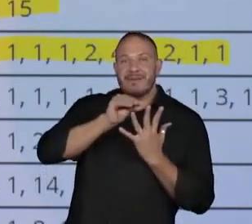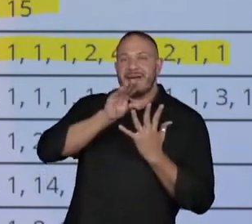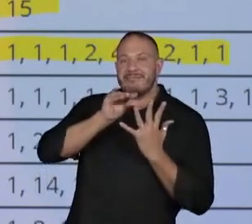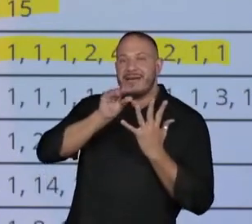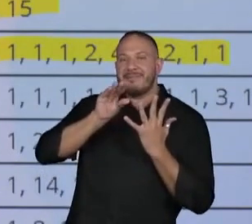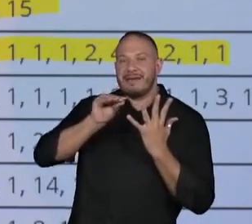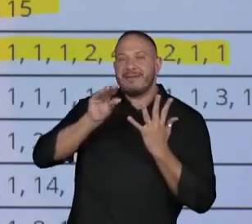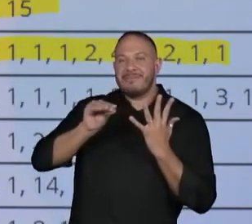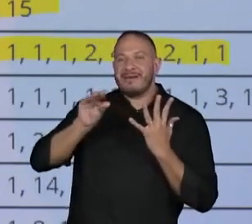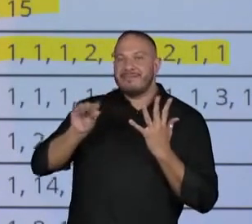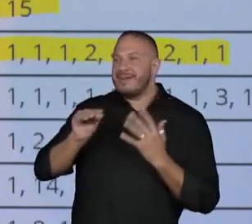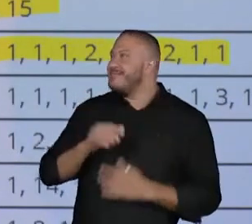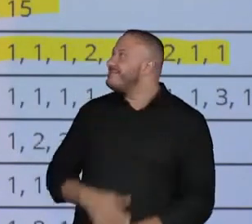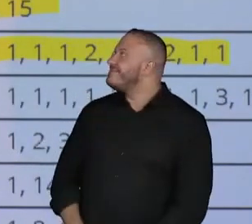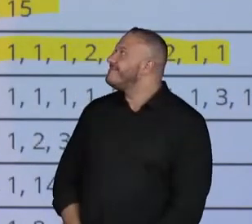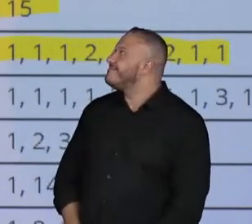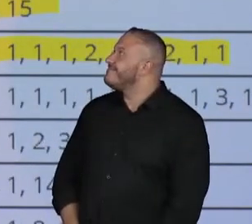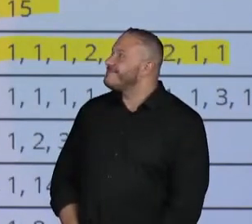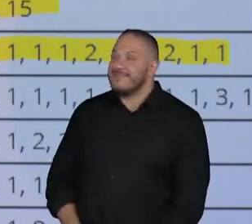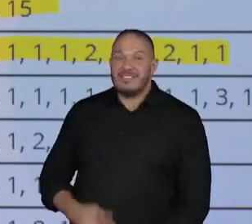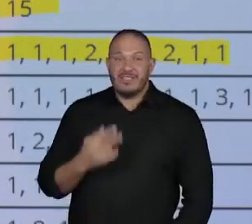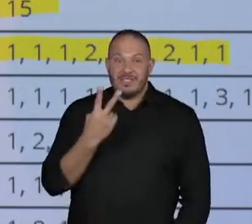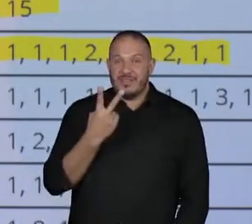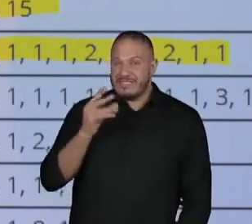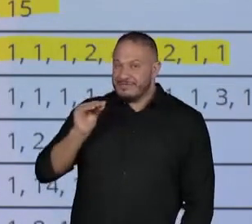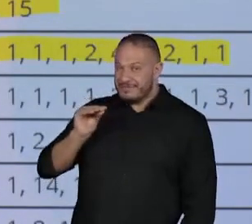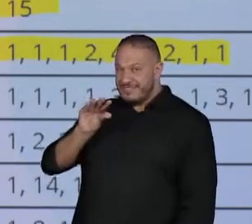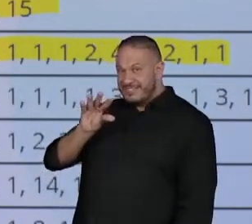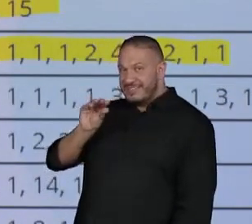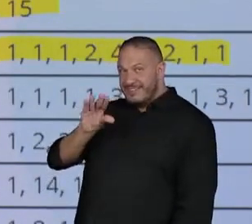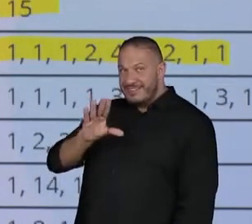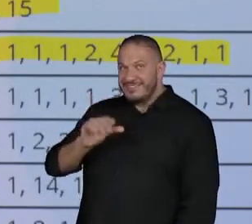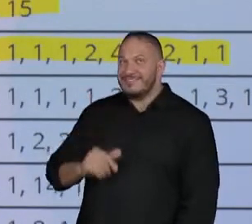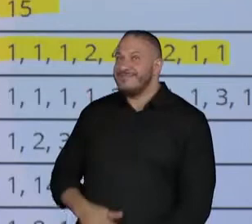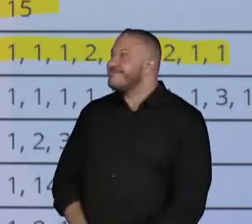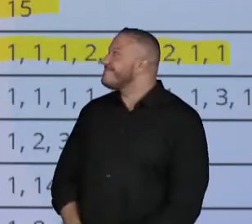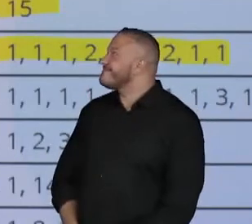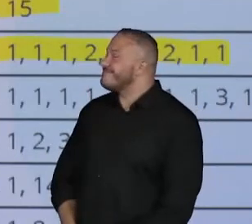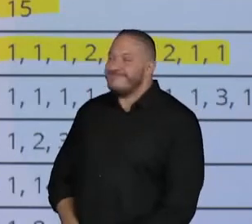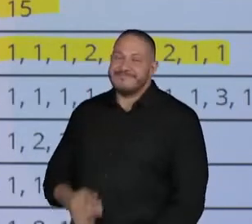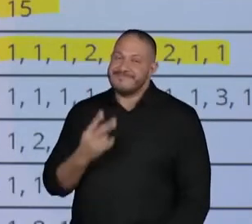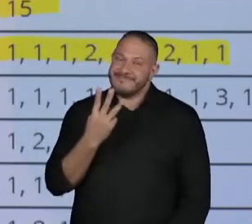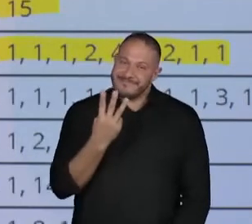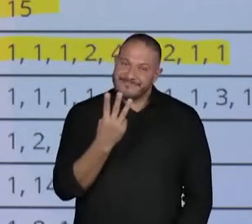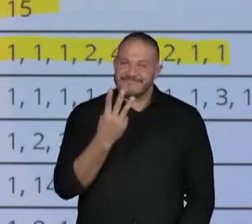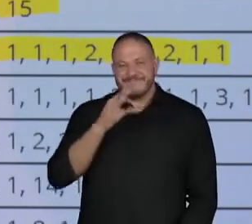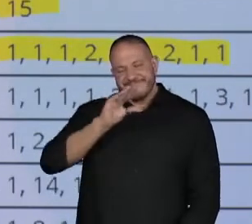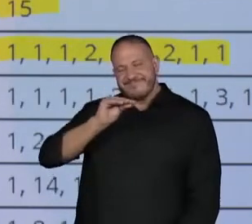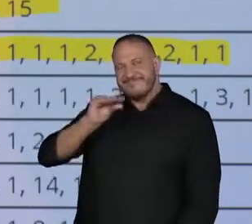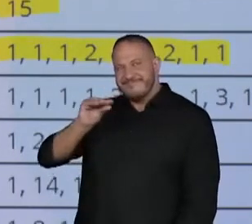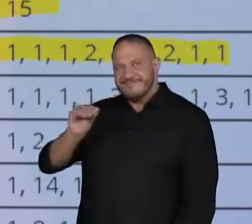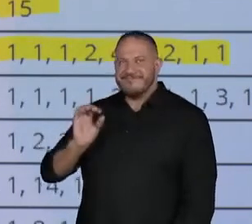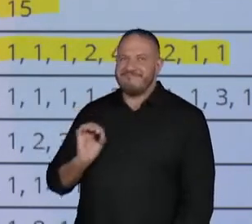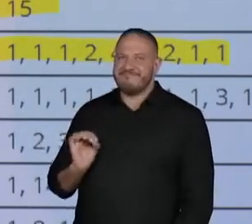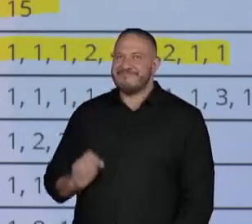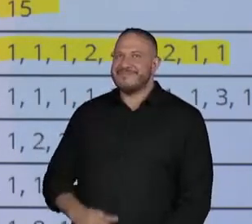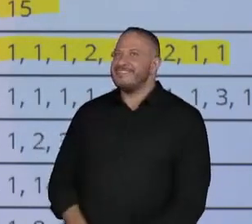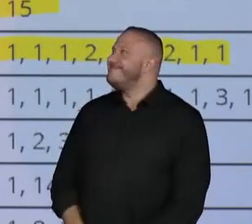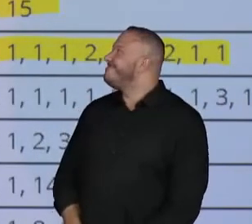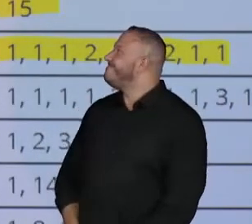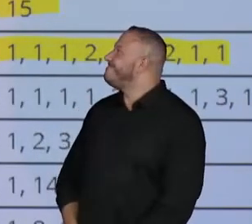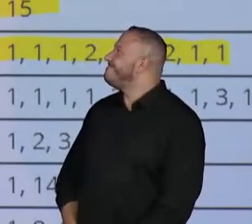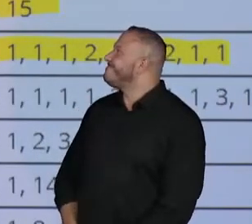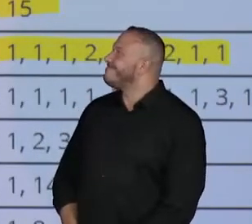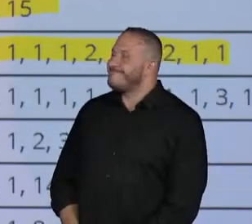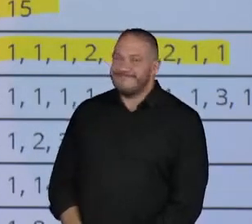2, 3, 4, 5. 2 ligados. E 3 desligados. 1, 2, 3.